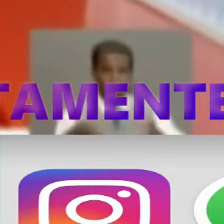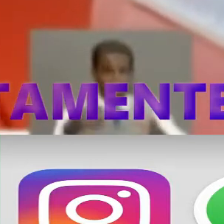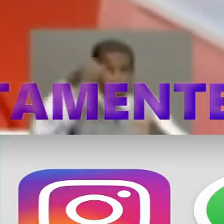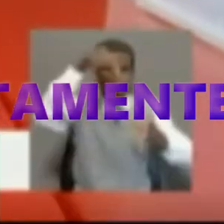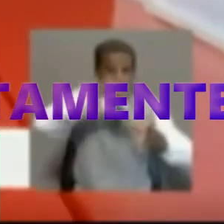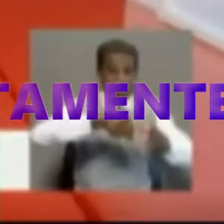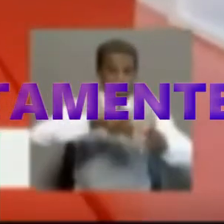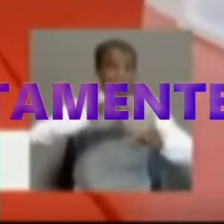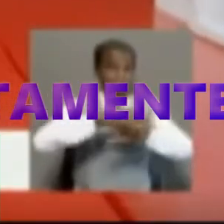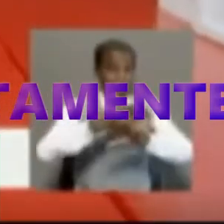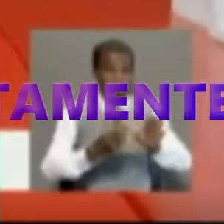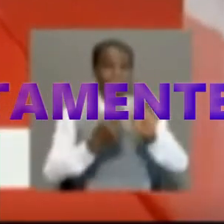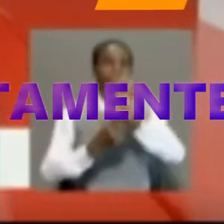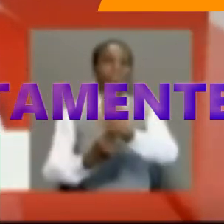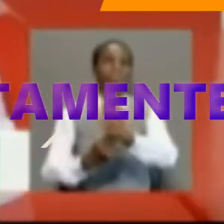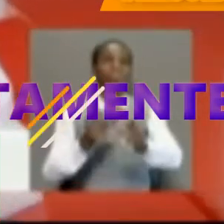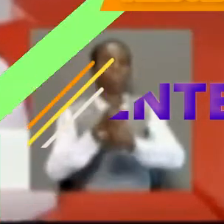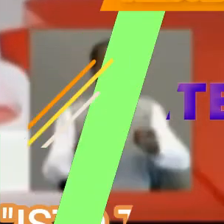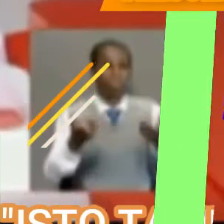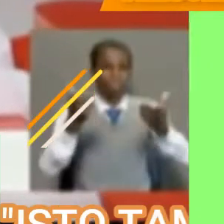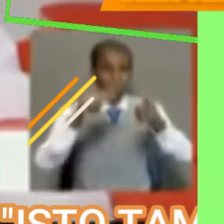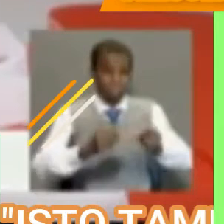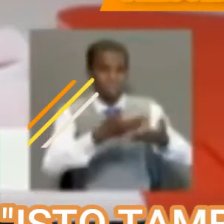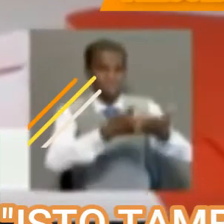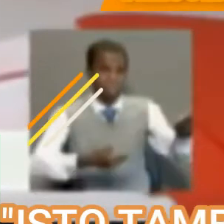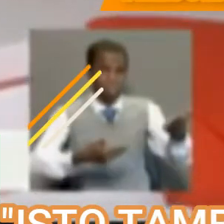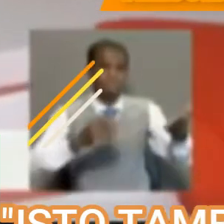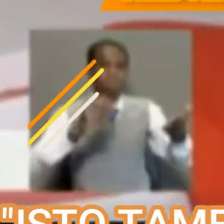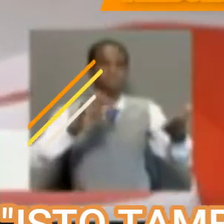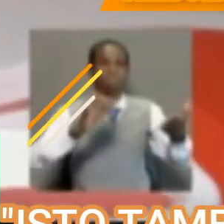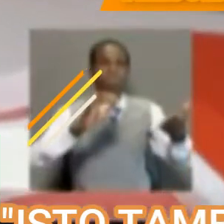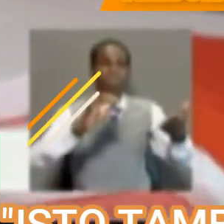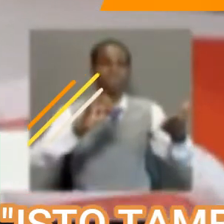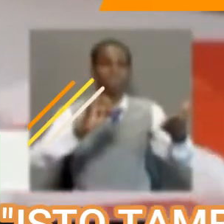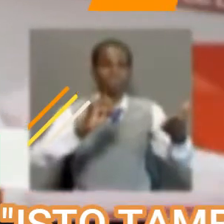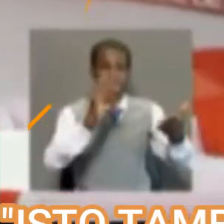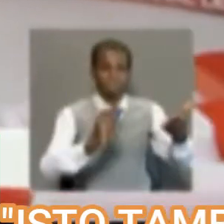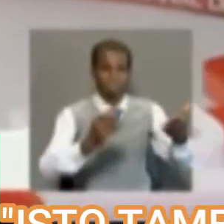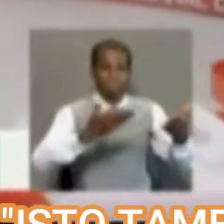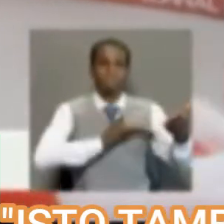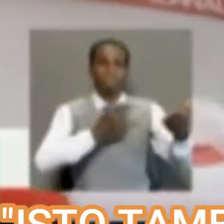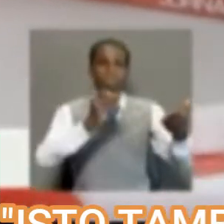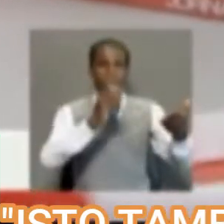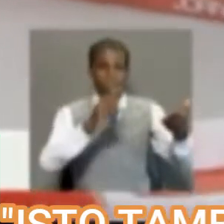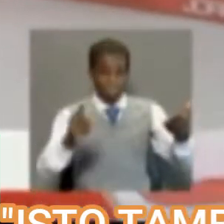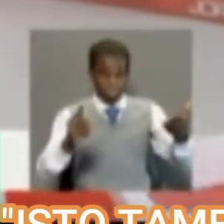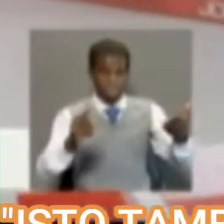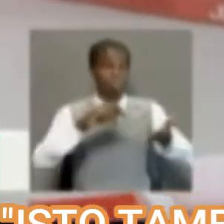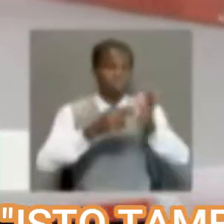que com aquele acórdão, com aquele texto que ela não se revia, o tribunal estava a ser um bocado interventivo num problema